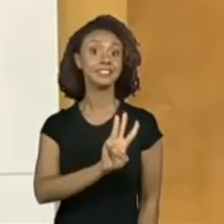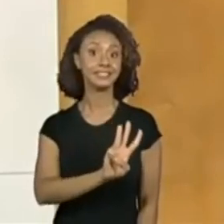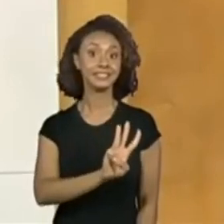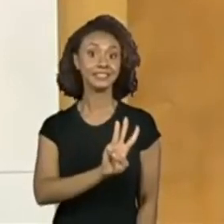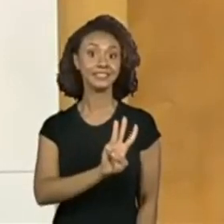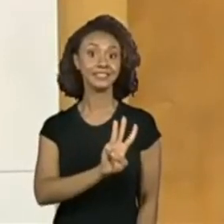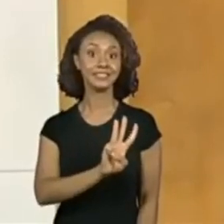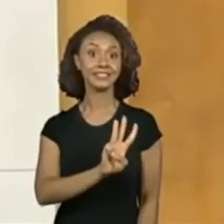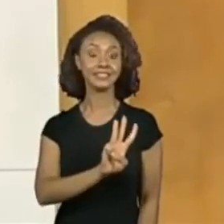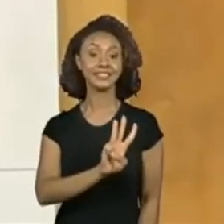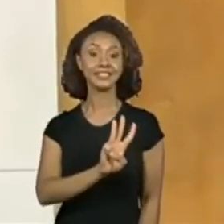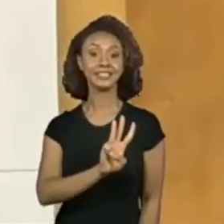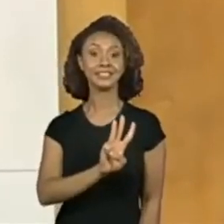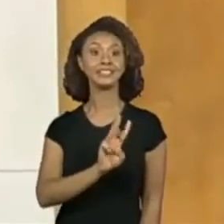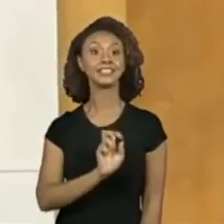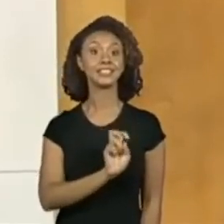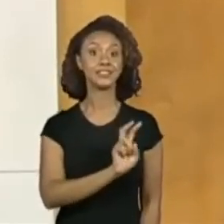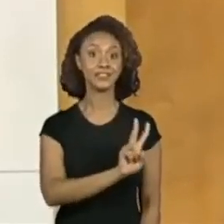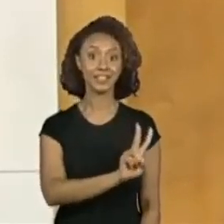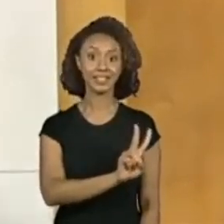W, V,